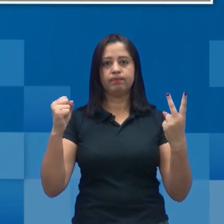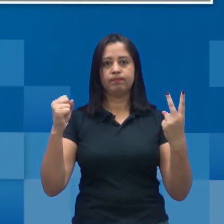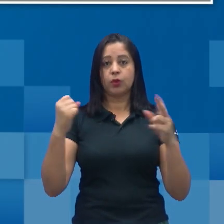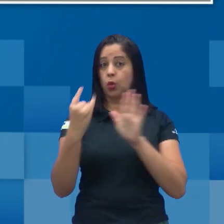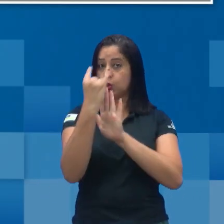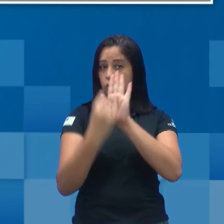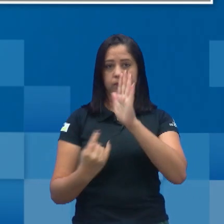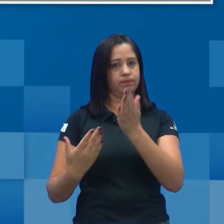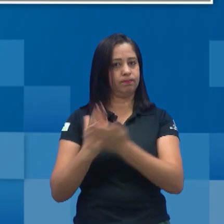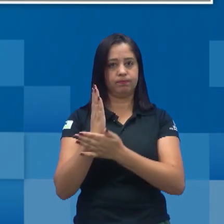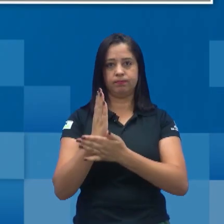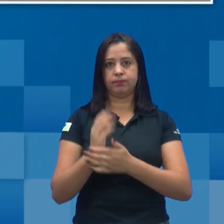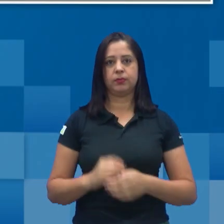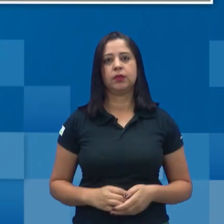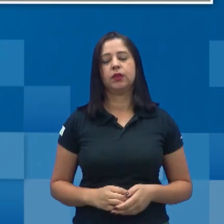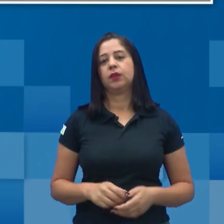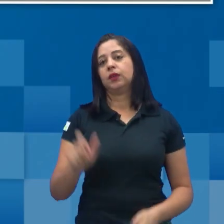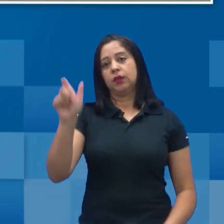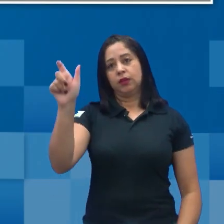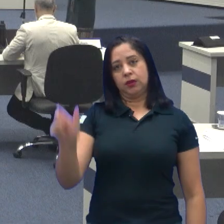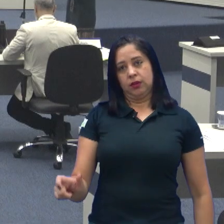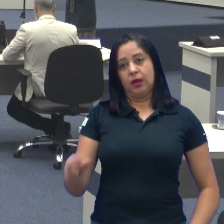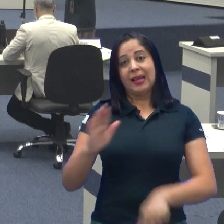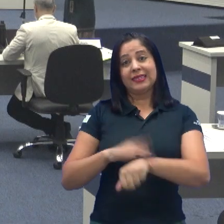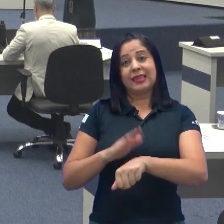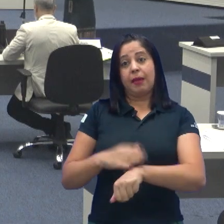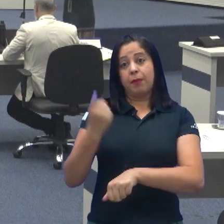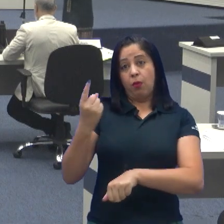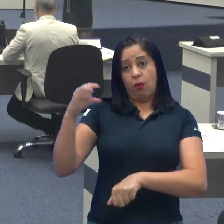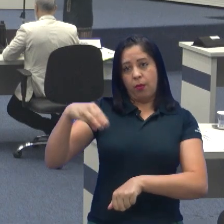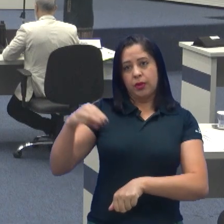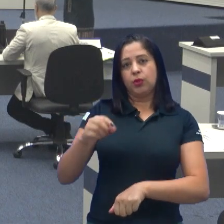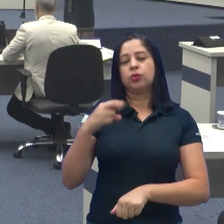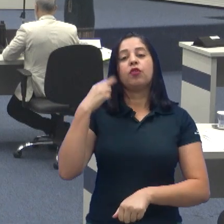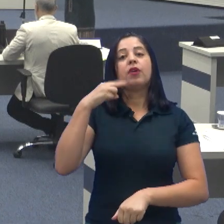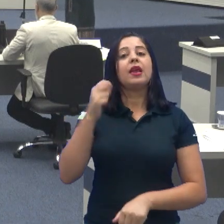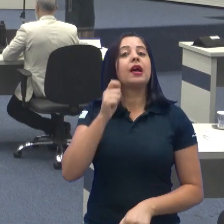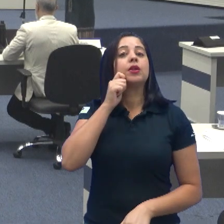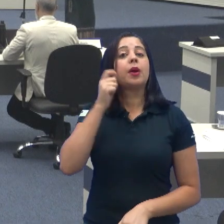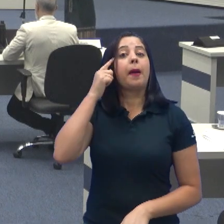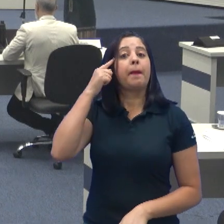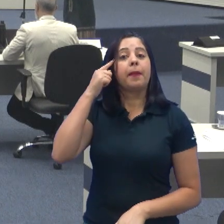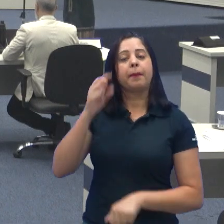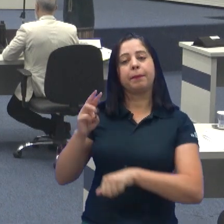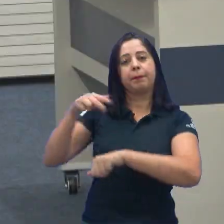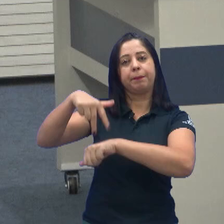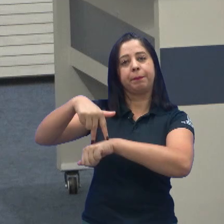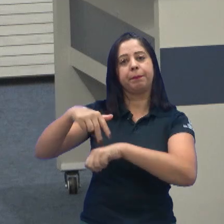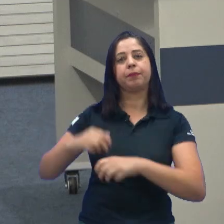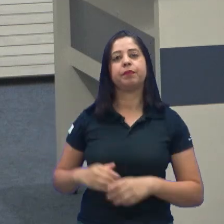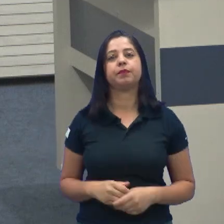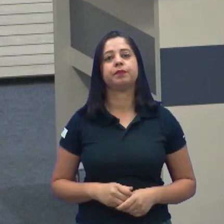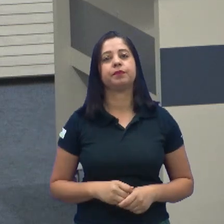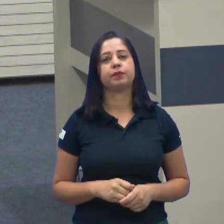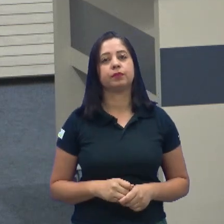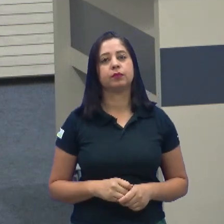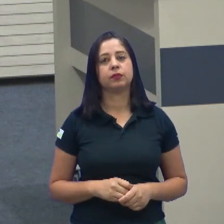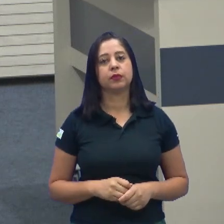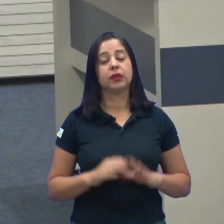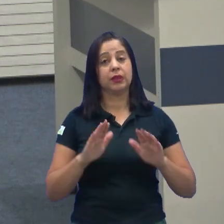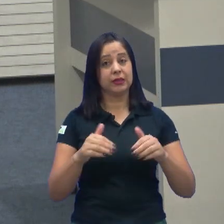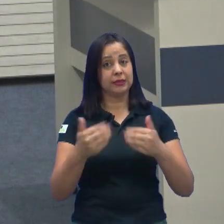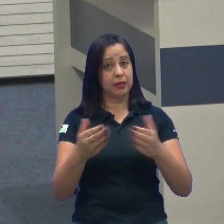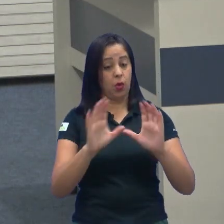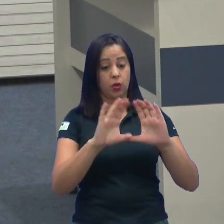está rejeitado. Justificativo de votação por tempo de 1 minuto, a vereadora Amélia Naomi. Senhor presidente, na